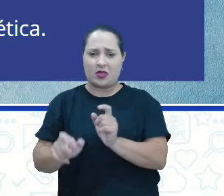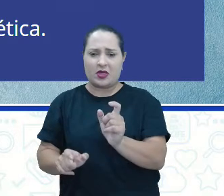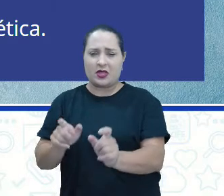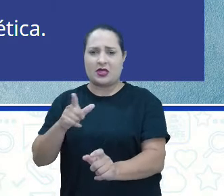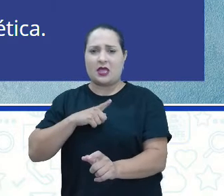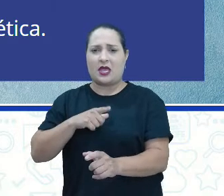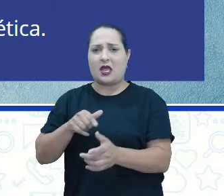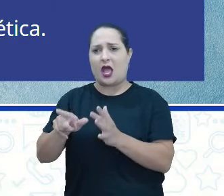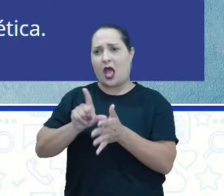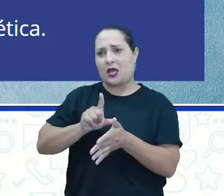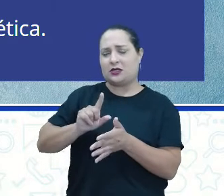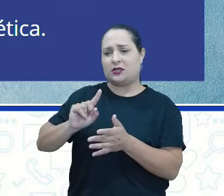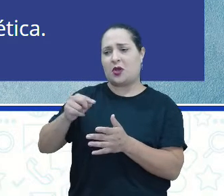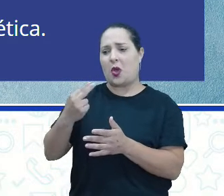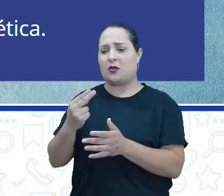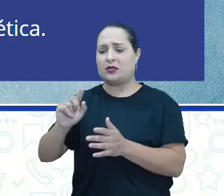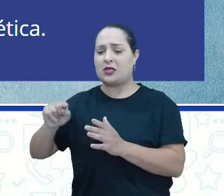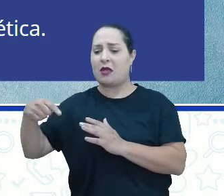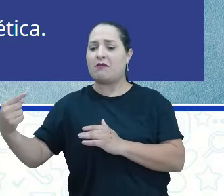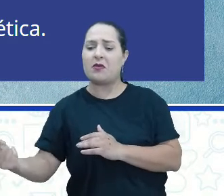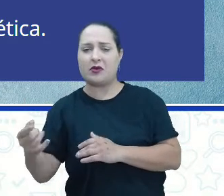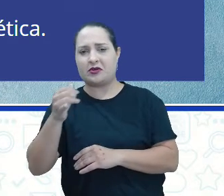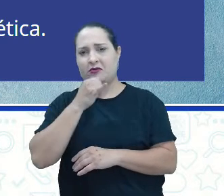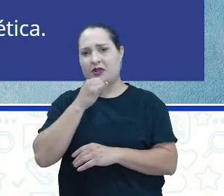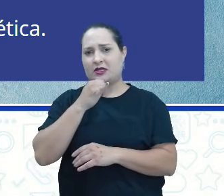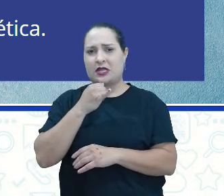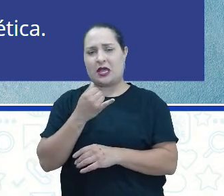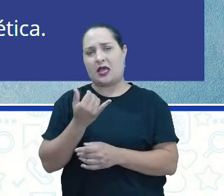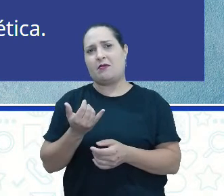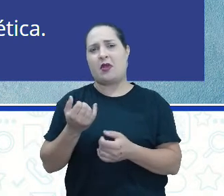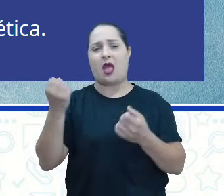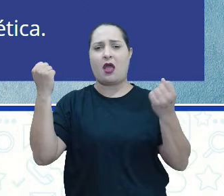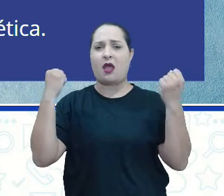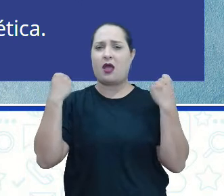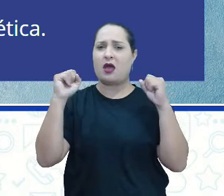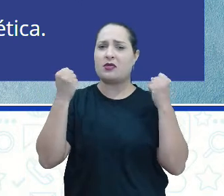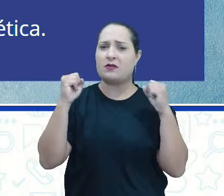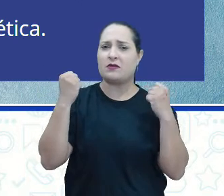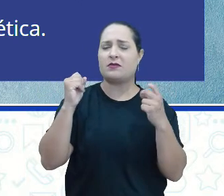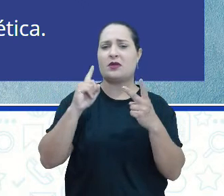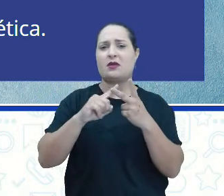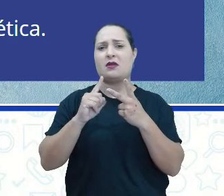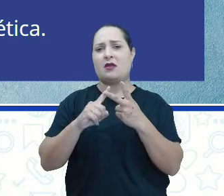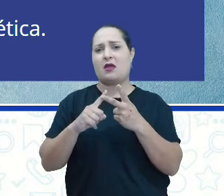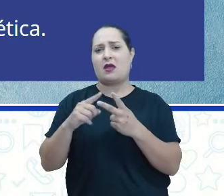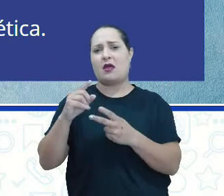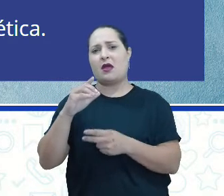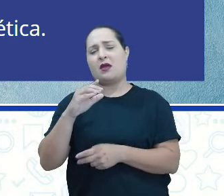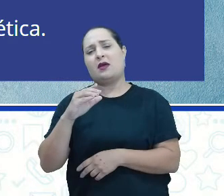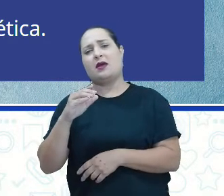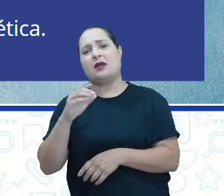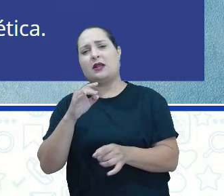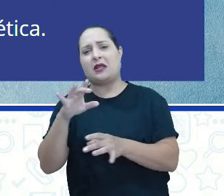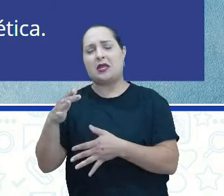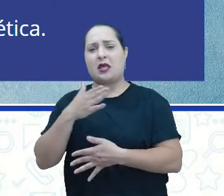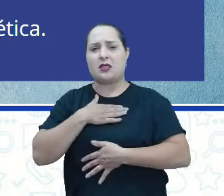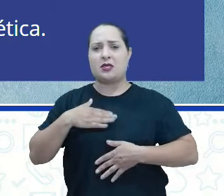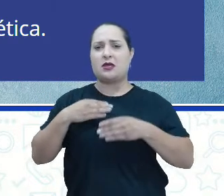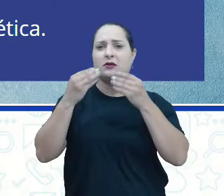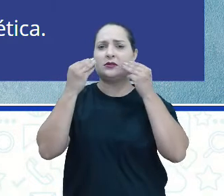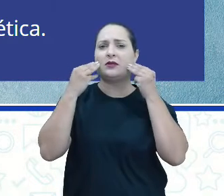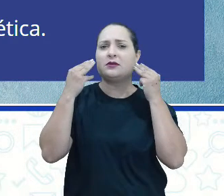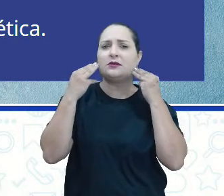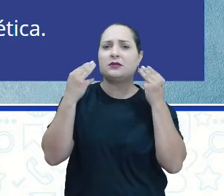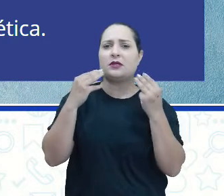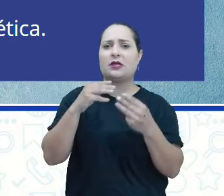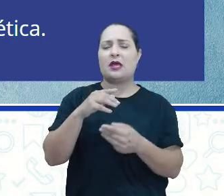em anúncios, por exemplo, de academia, clínicas de estética, são sempre engraçados. A mulher gorda sempre precisa ser retratada